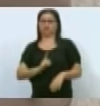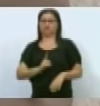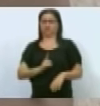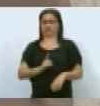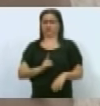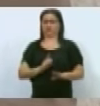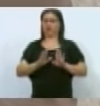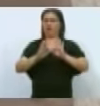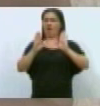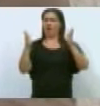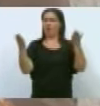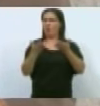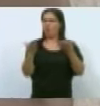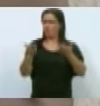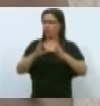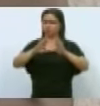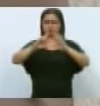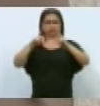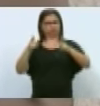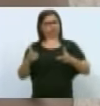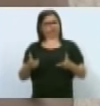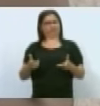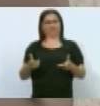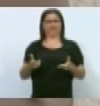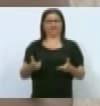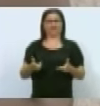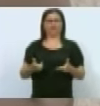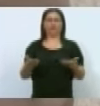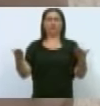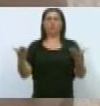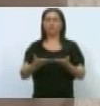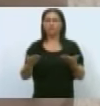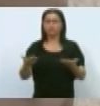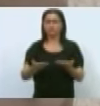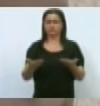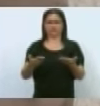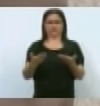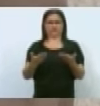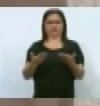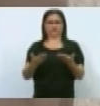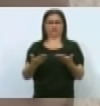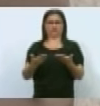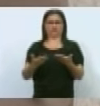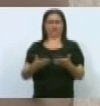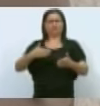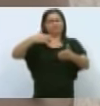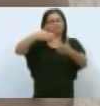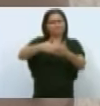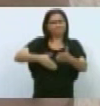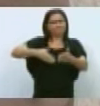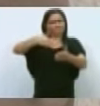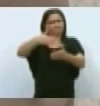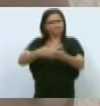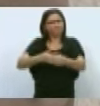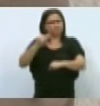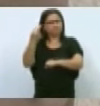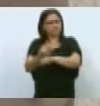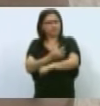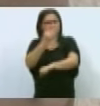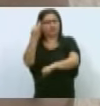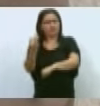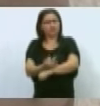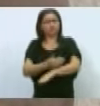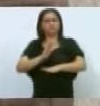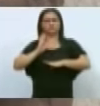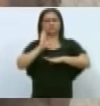identificava crianças, os surdos. Então hoje, com a luta, né, a favor dos surdos.